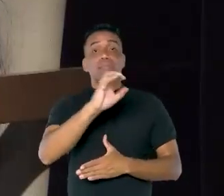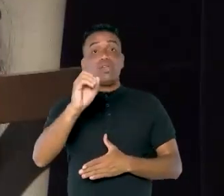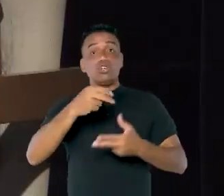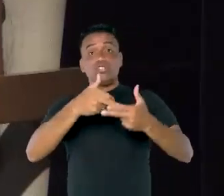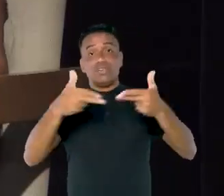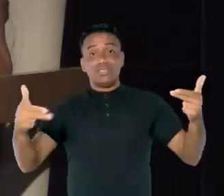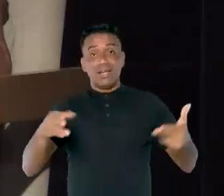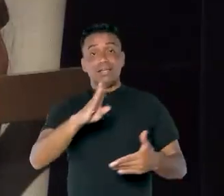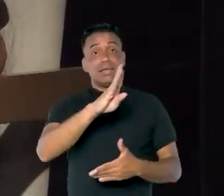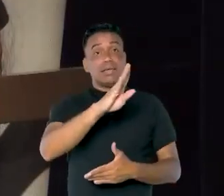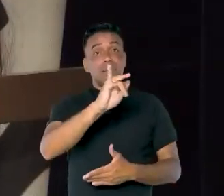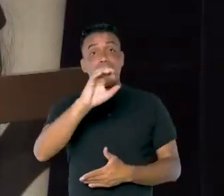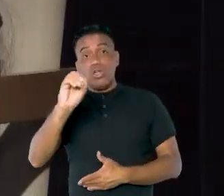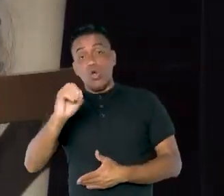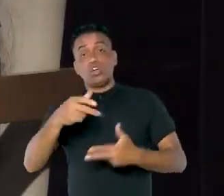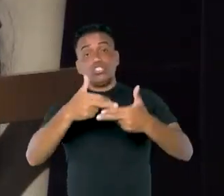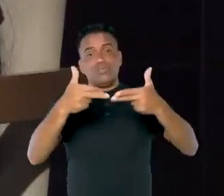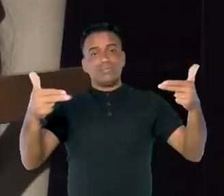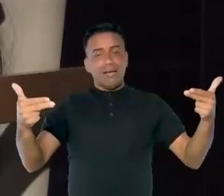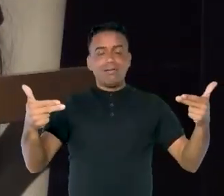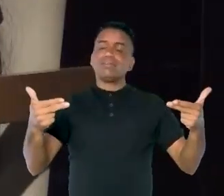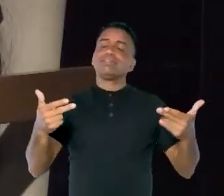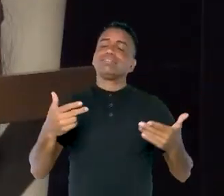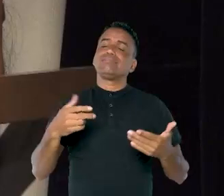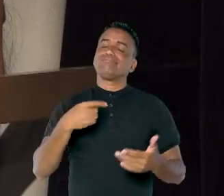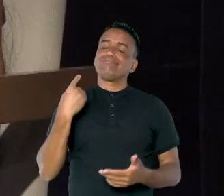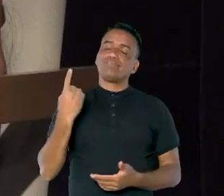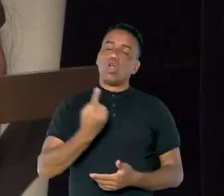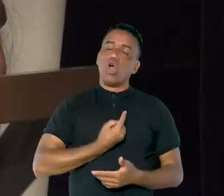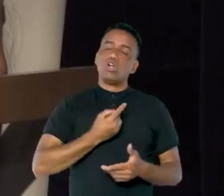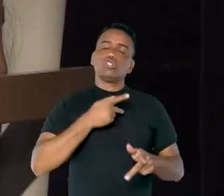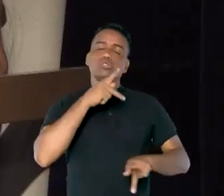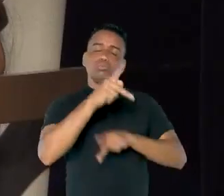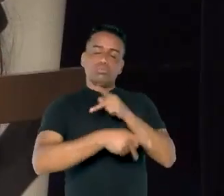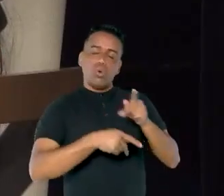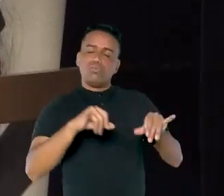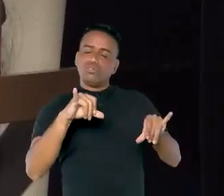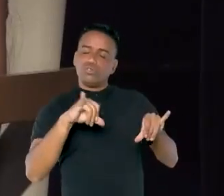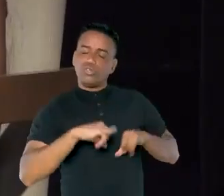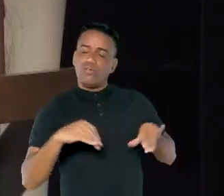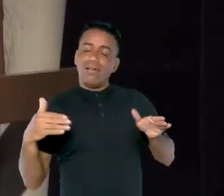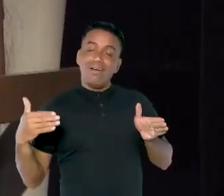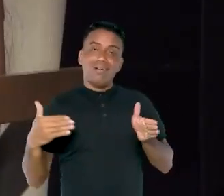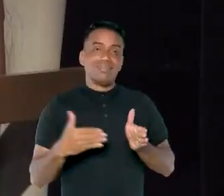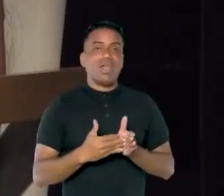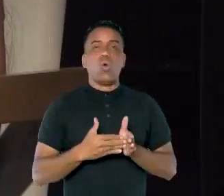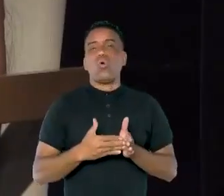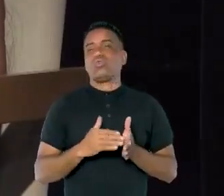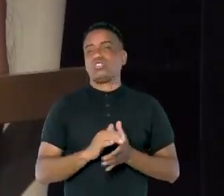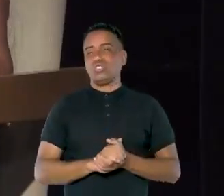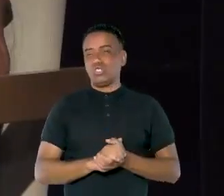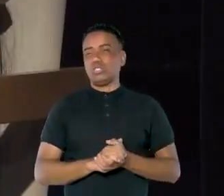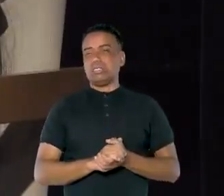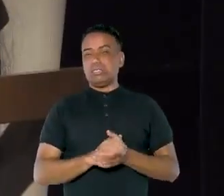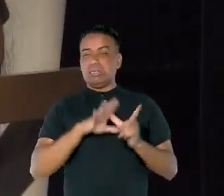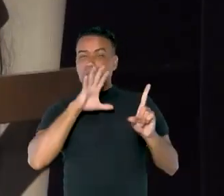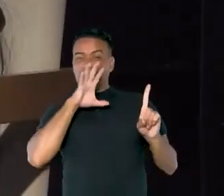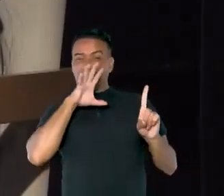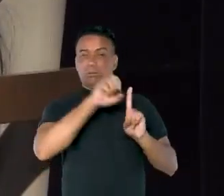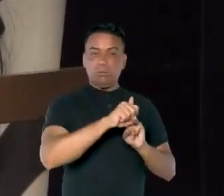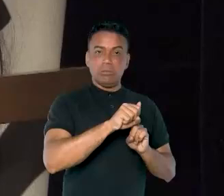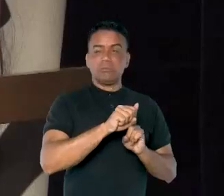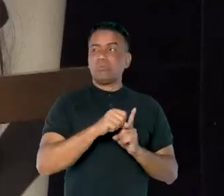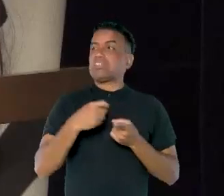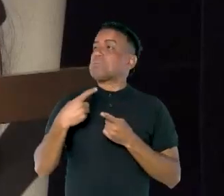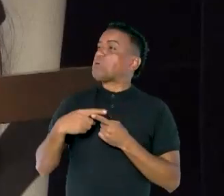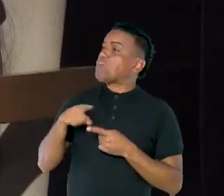tudo mais, a gente ainda sofre até hoje, né, essa perseguição. Né? Porque